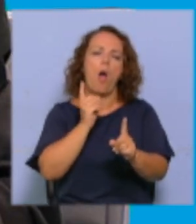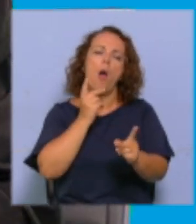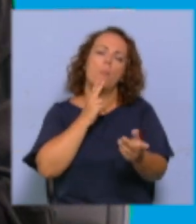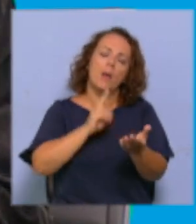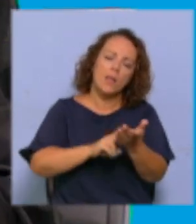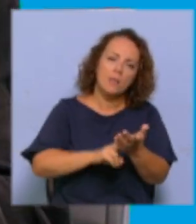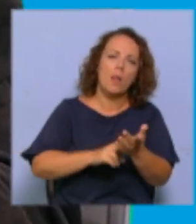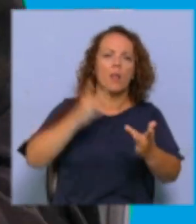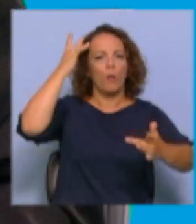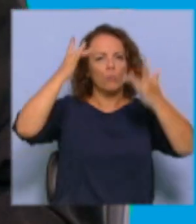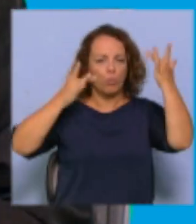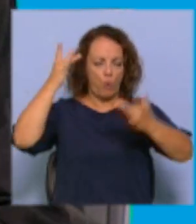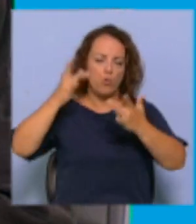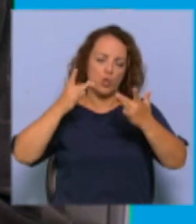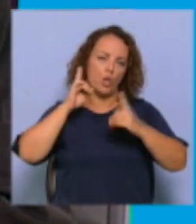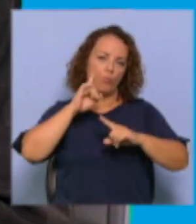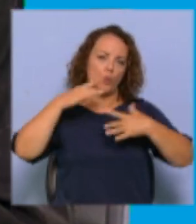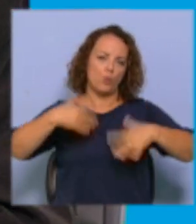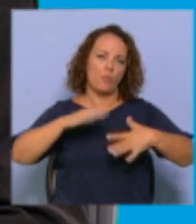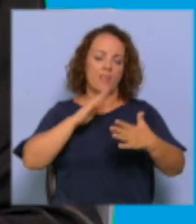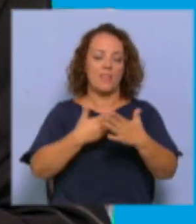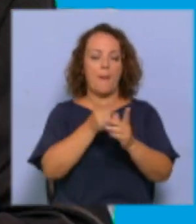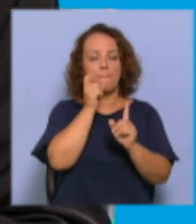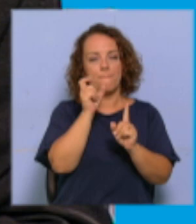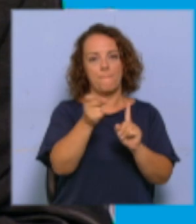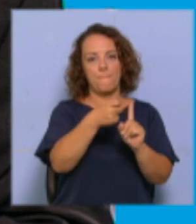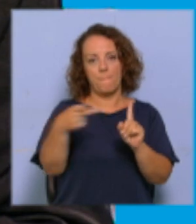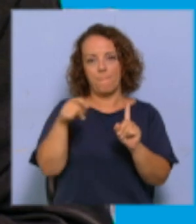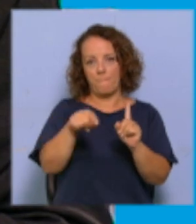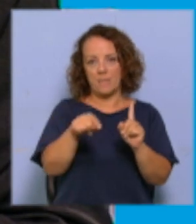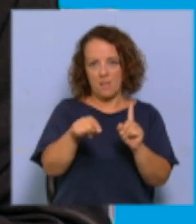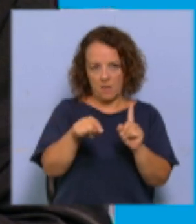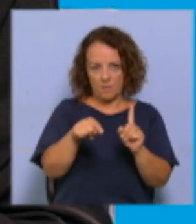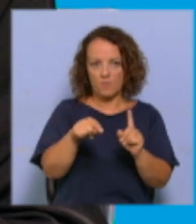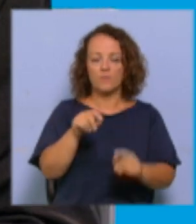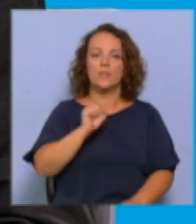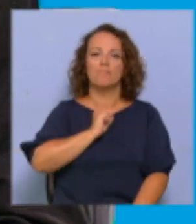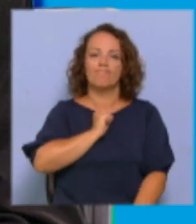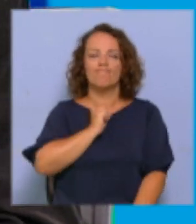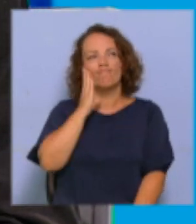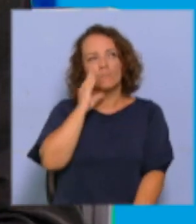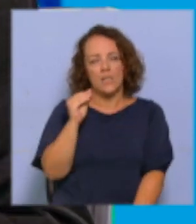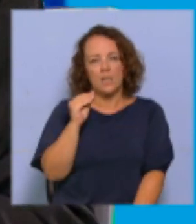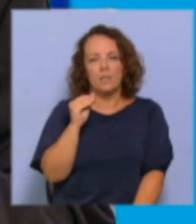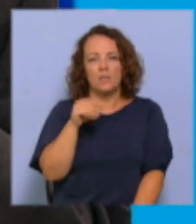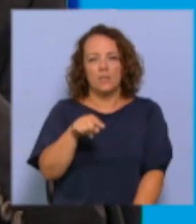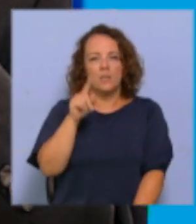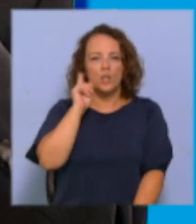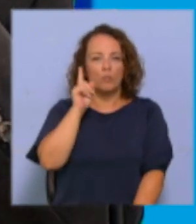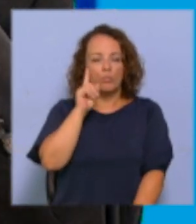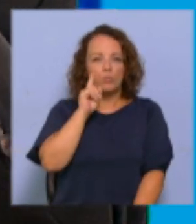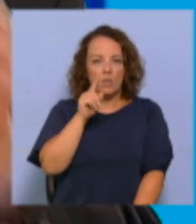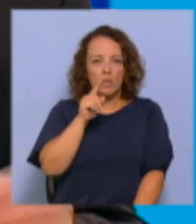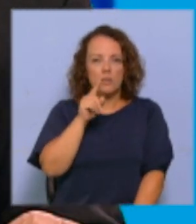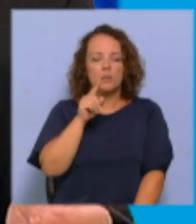fundamental. E é isso que dá força a esta palavra, que me parece que é importante, e porque